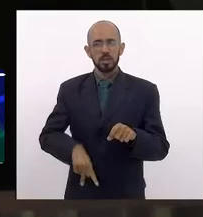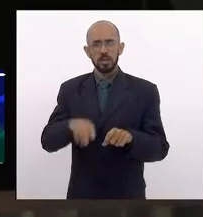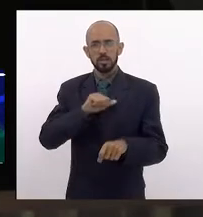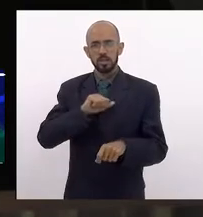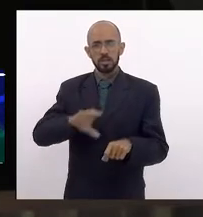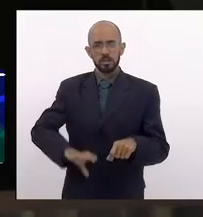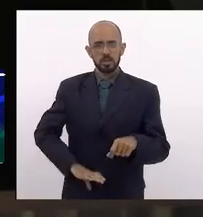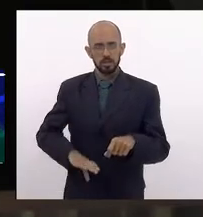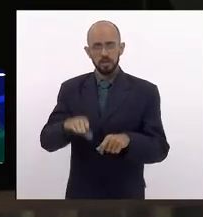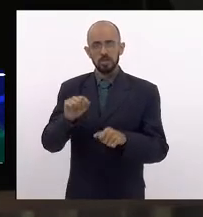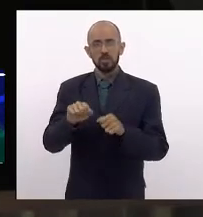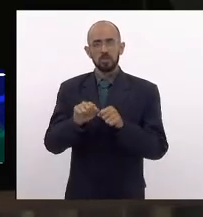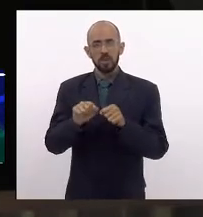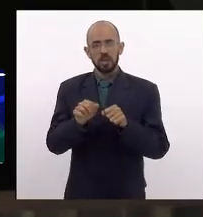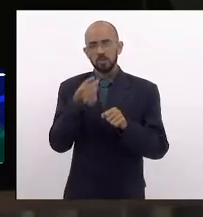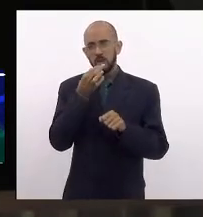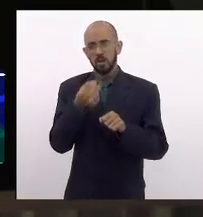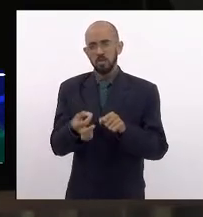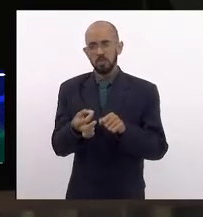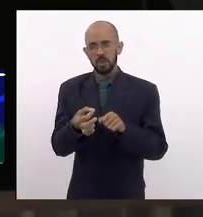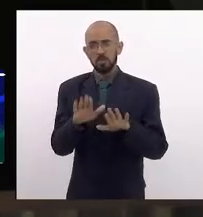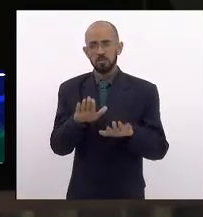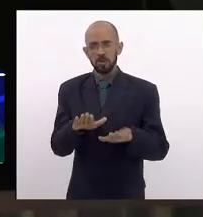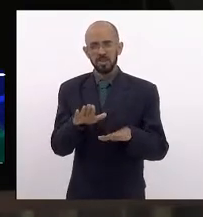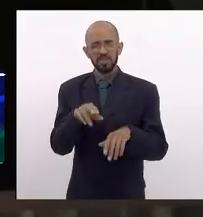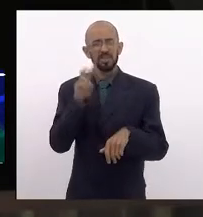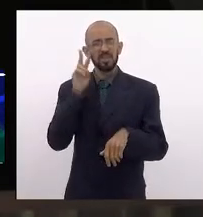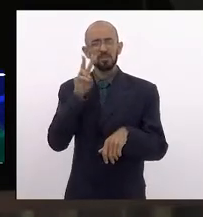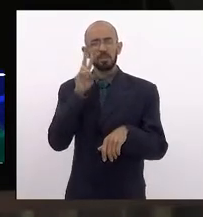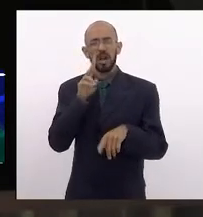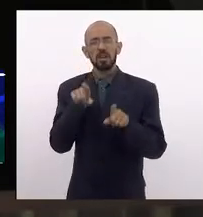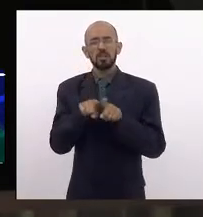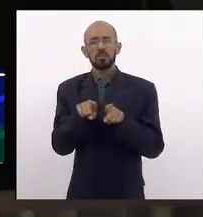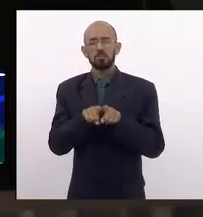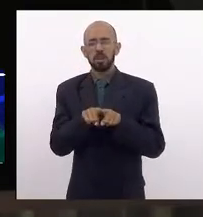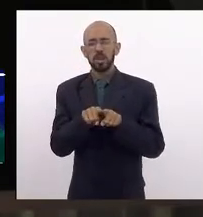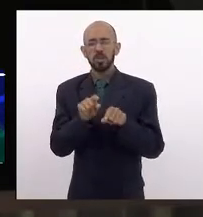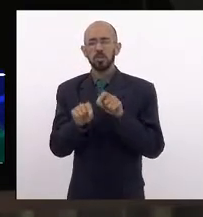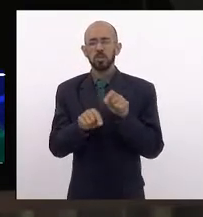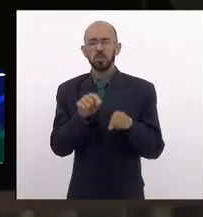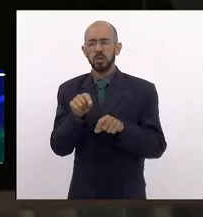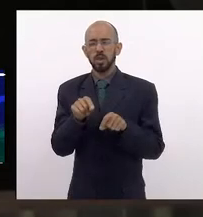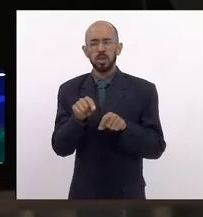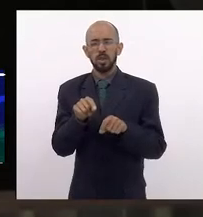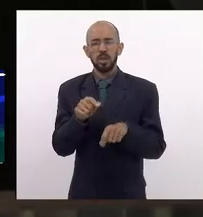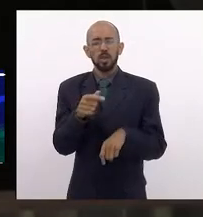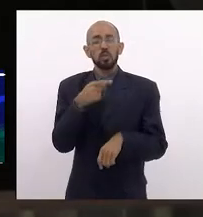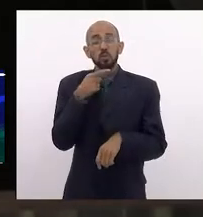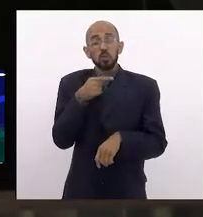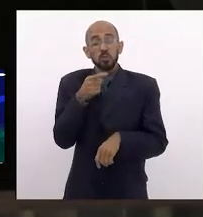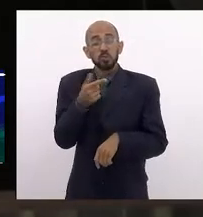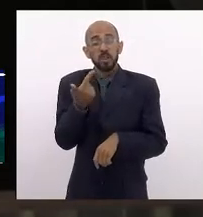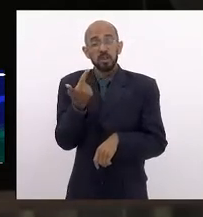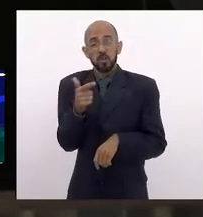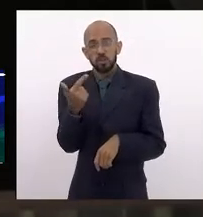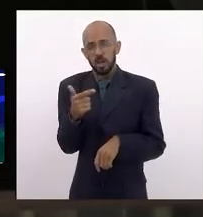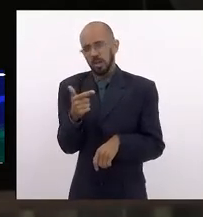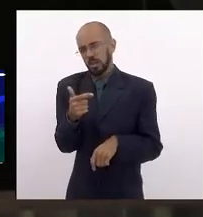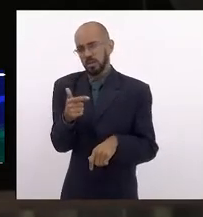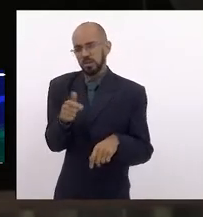fez aqui um argumento mas eu quero lembrar que não há dúvidas